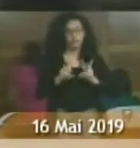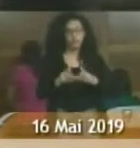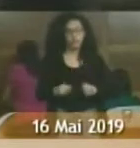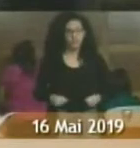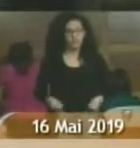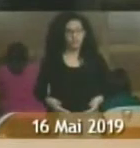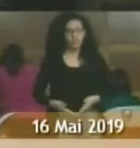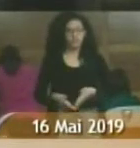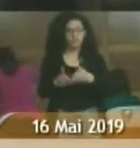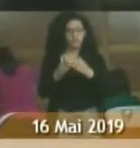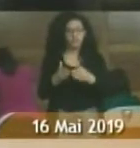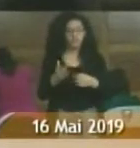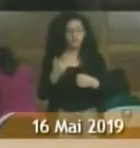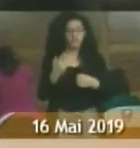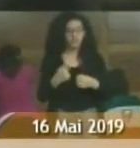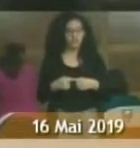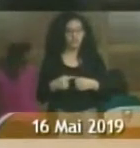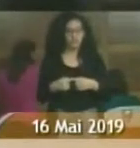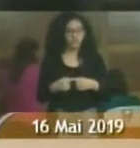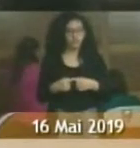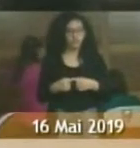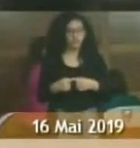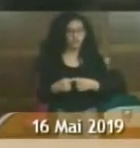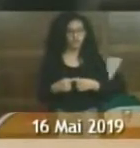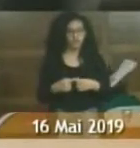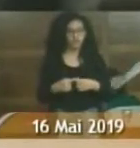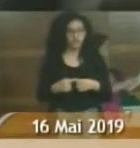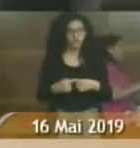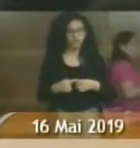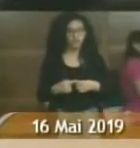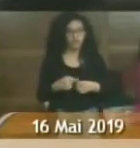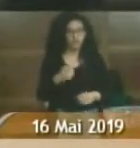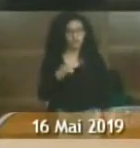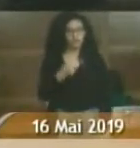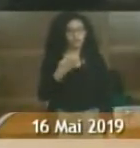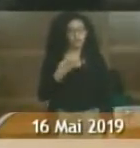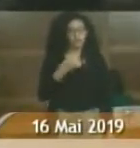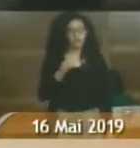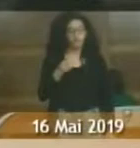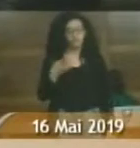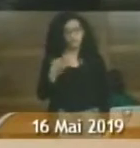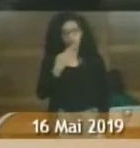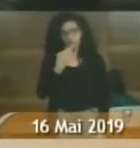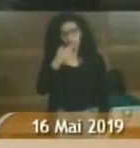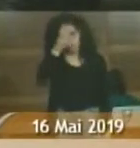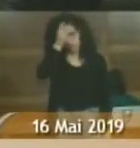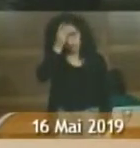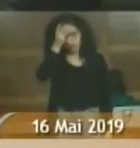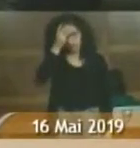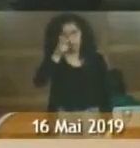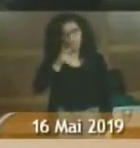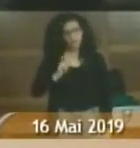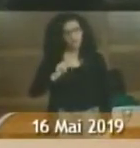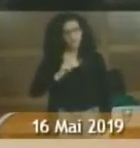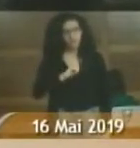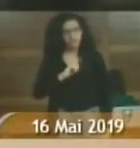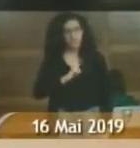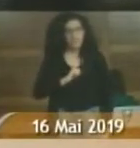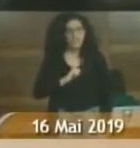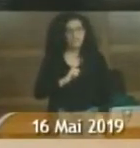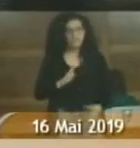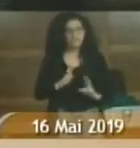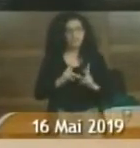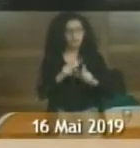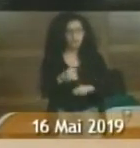dos Beija-Flores, bairro Pontal. Indicação número 1404, indicando ao prefeito municipal a drenagem da Alameda dos